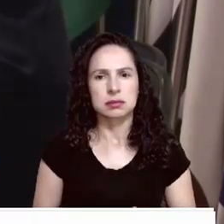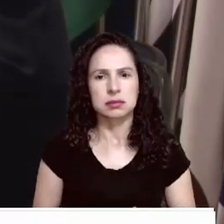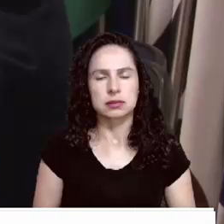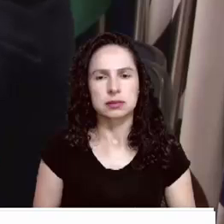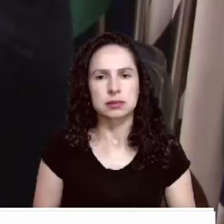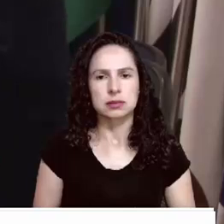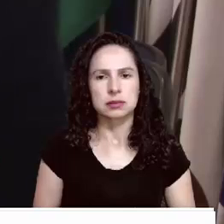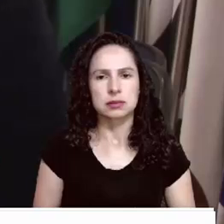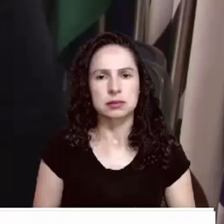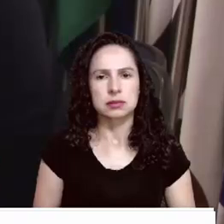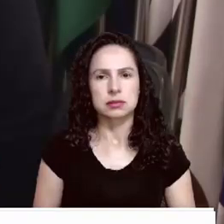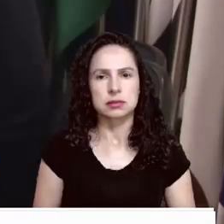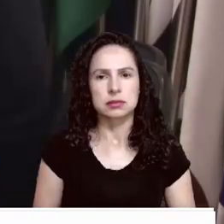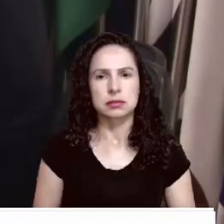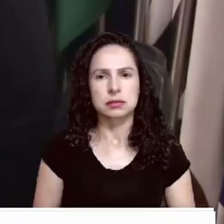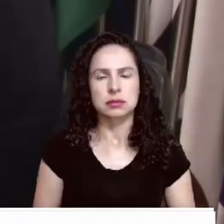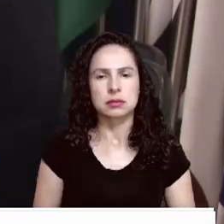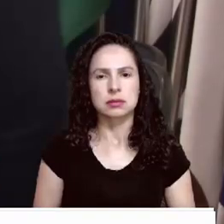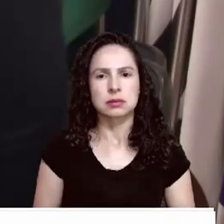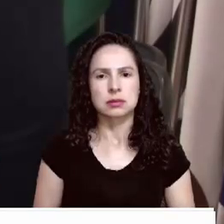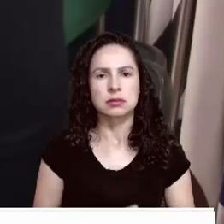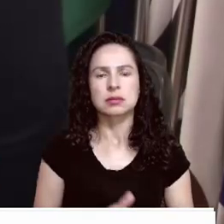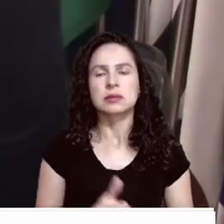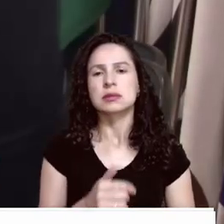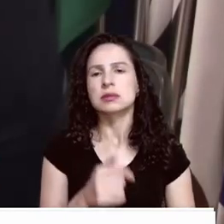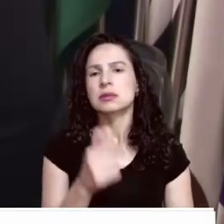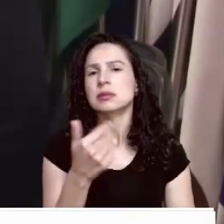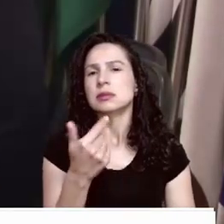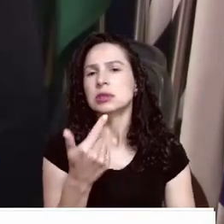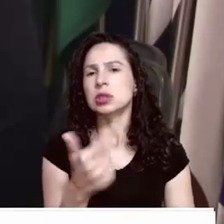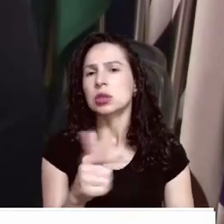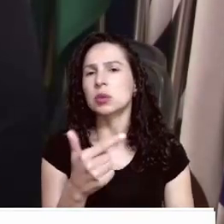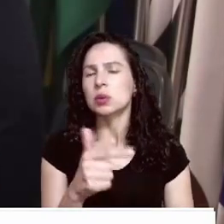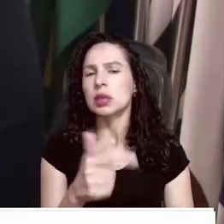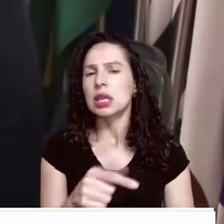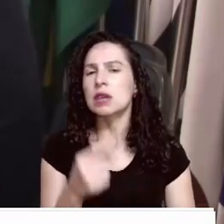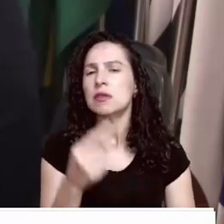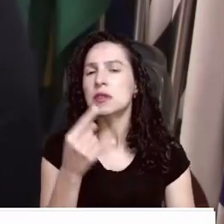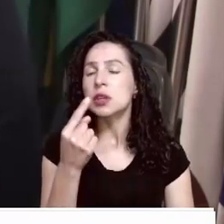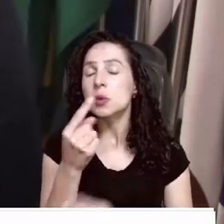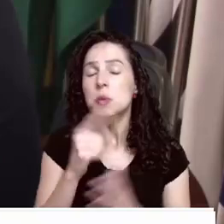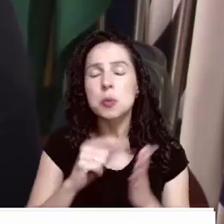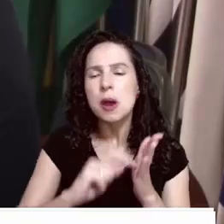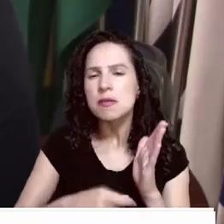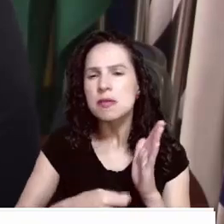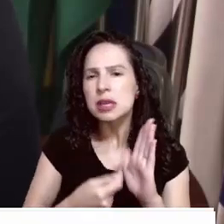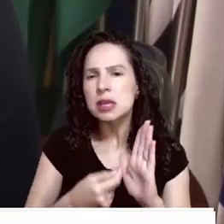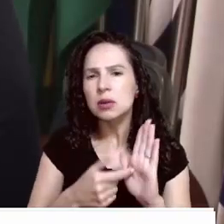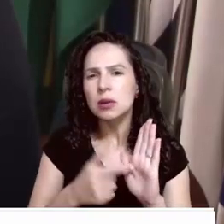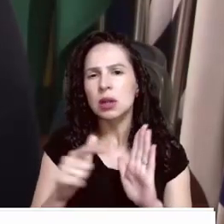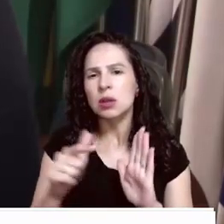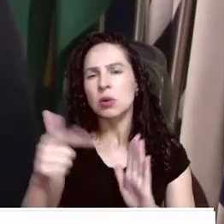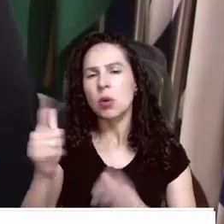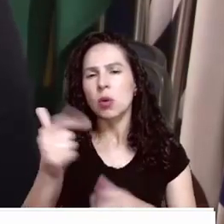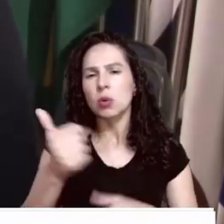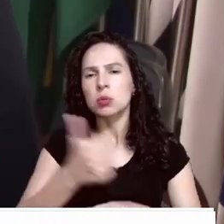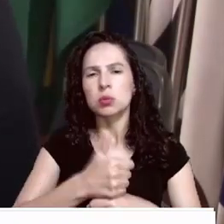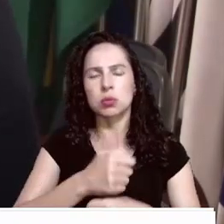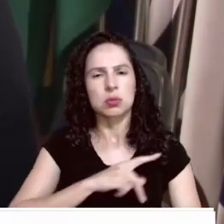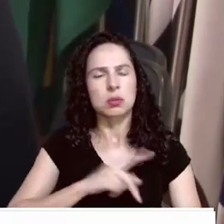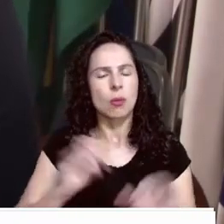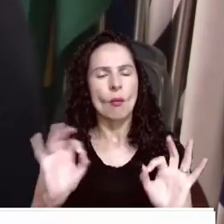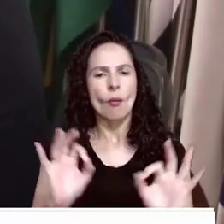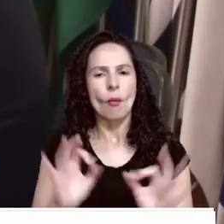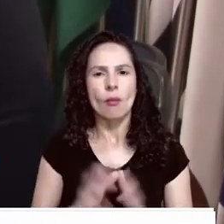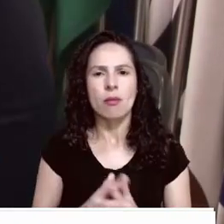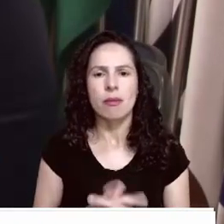Nem lá eu aparecia. Não houve, não tirou uma vírgula do próximo presidente. Uma vírgula. E